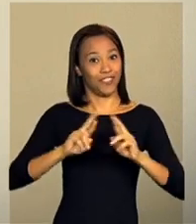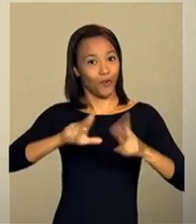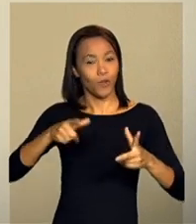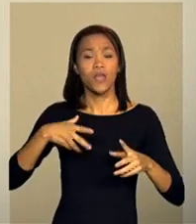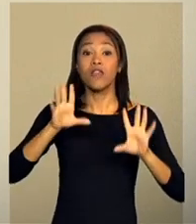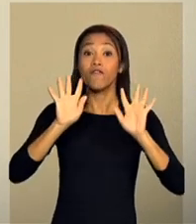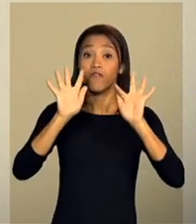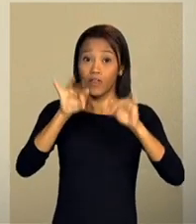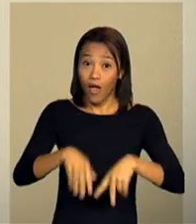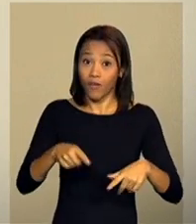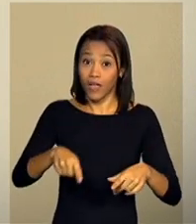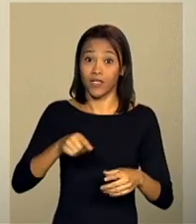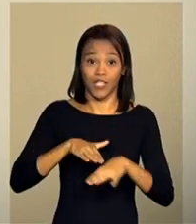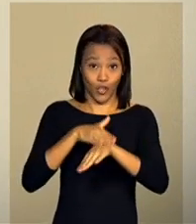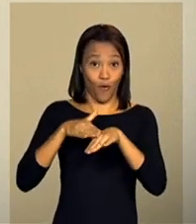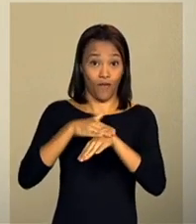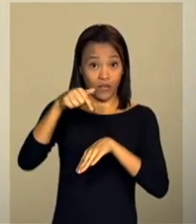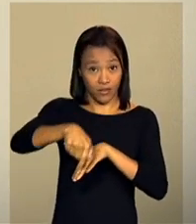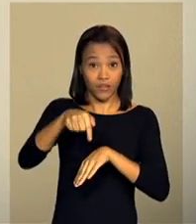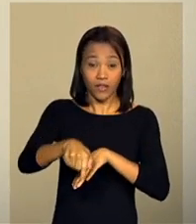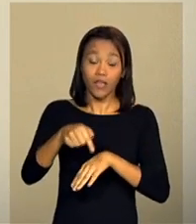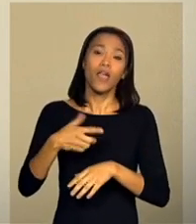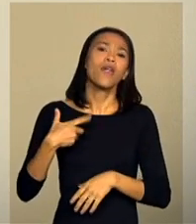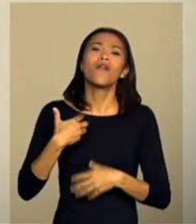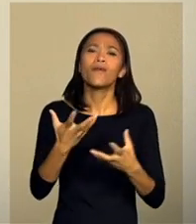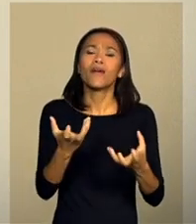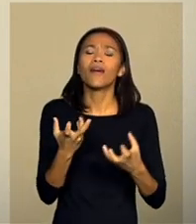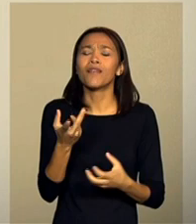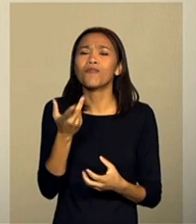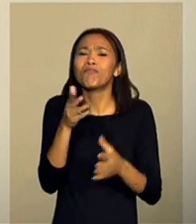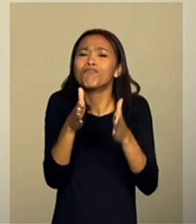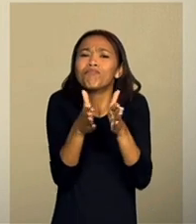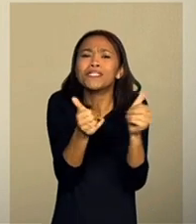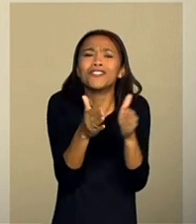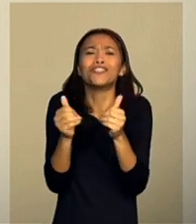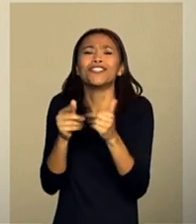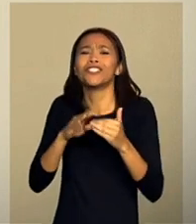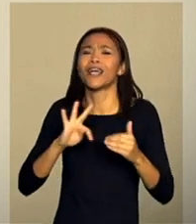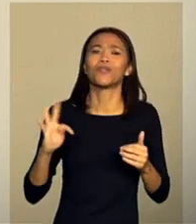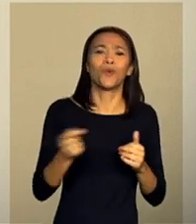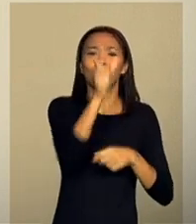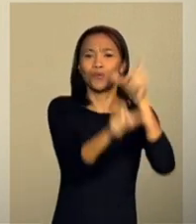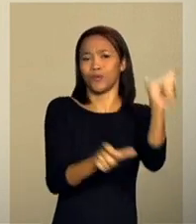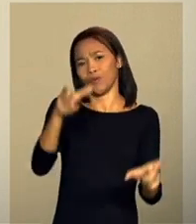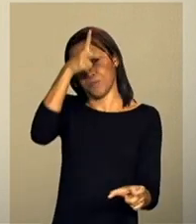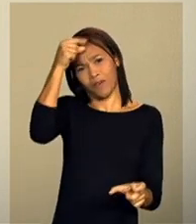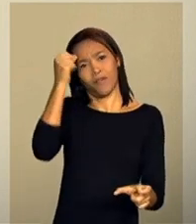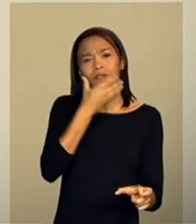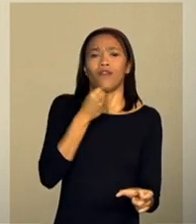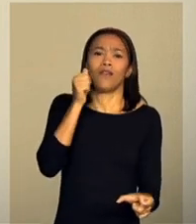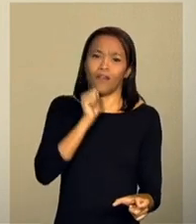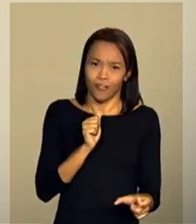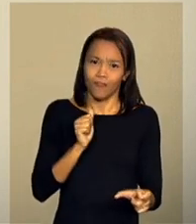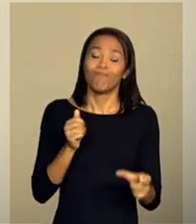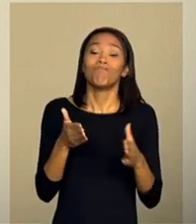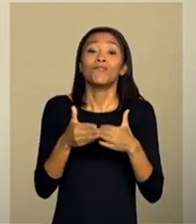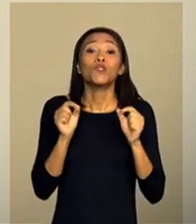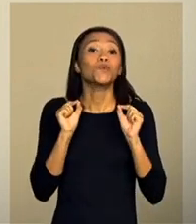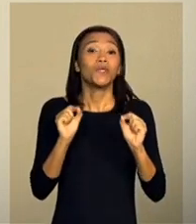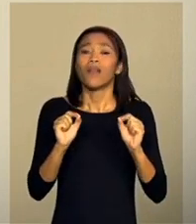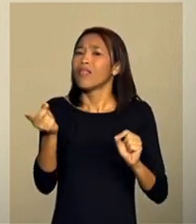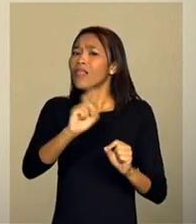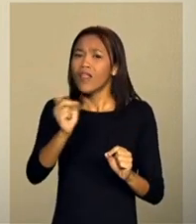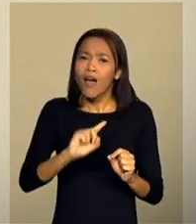de terminar essa nossa conversa Luciano Eu quero fazer um apelo aos prefeitos e as prefeitas para que não